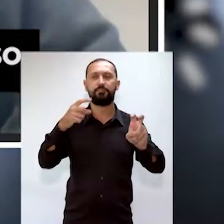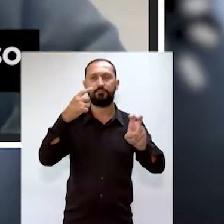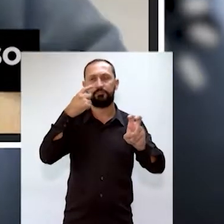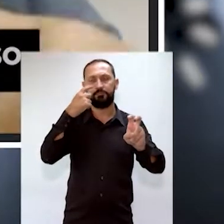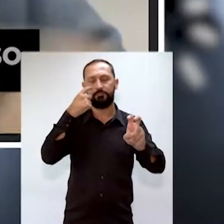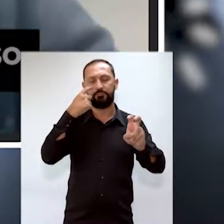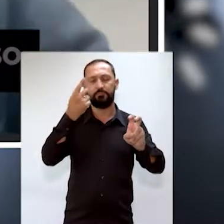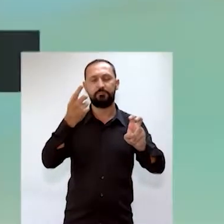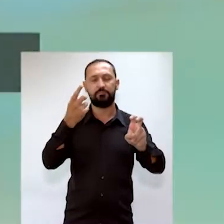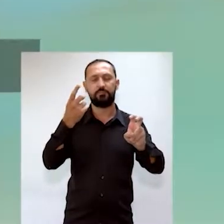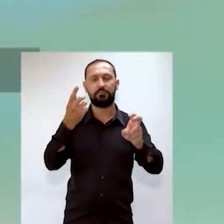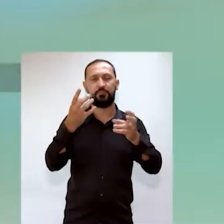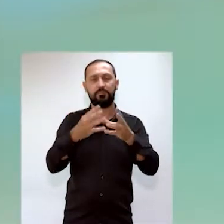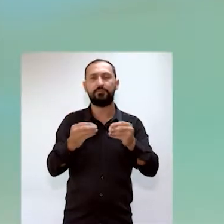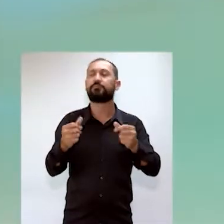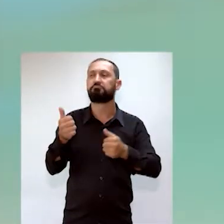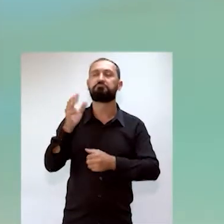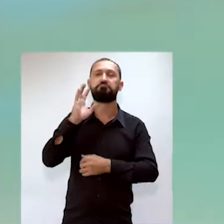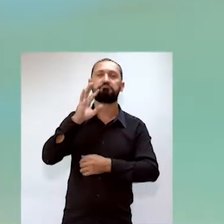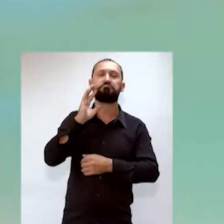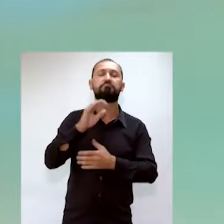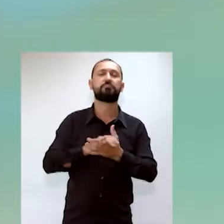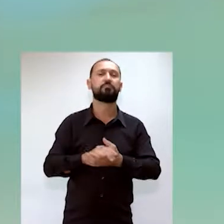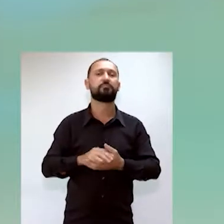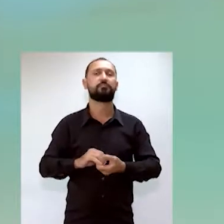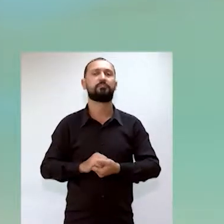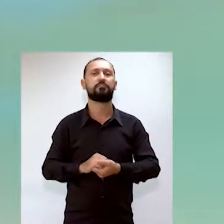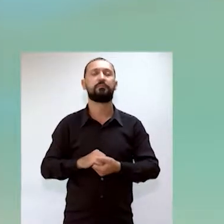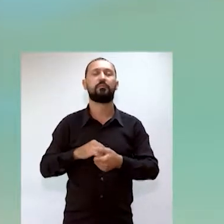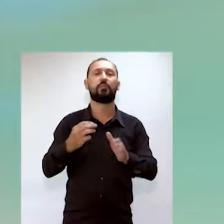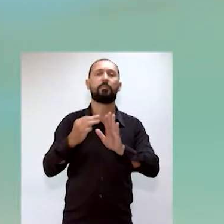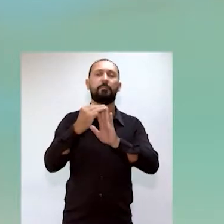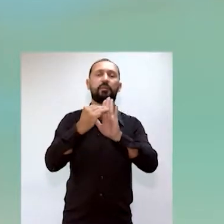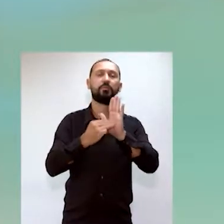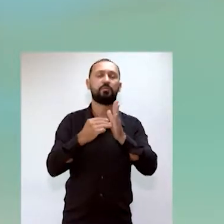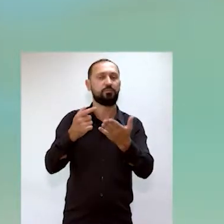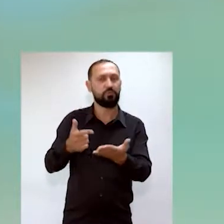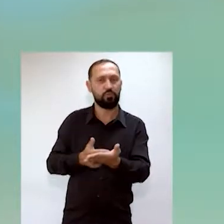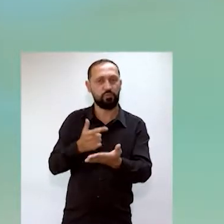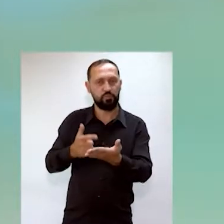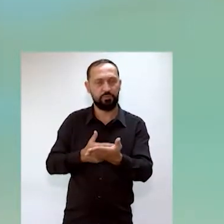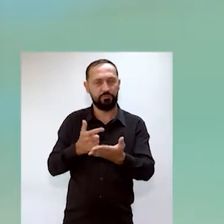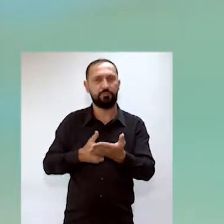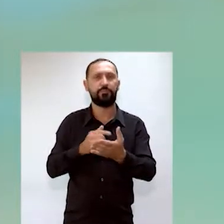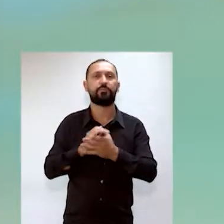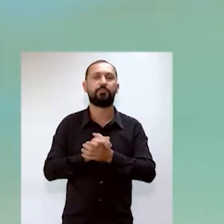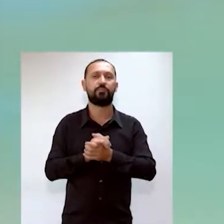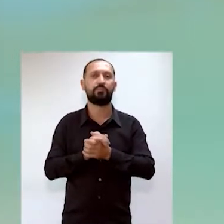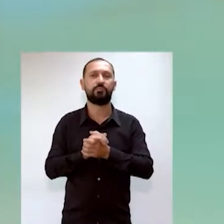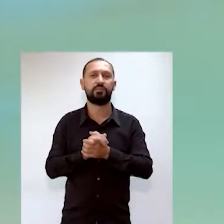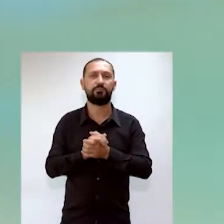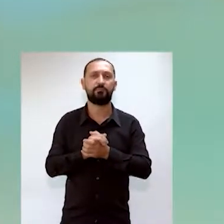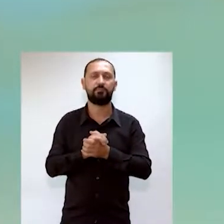da uberização. Bacana. E sobre a metodologia do livro, né? Você